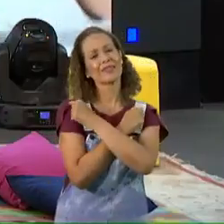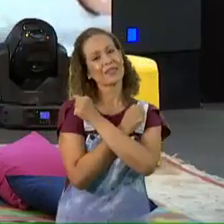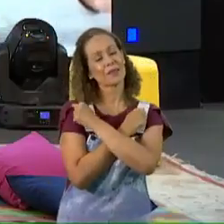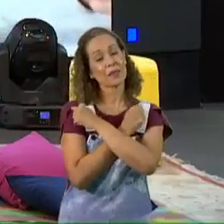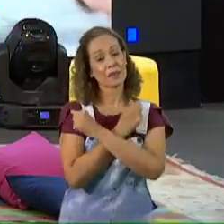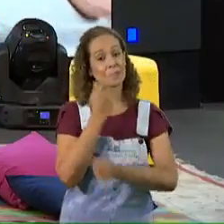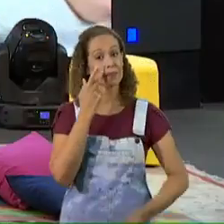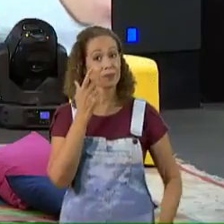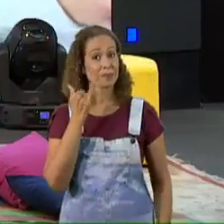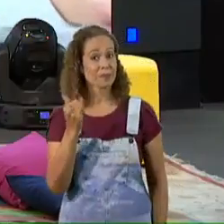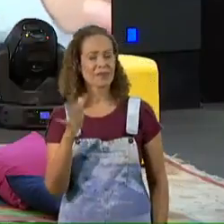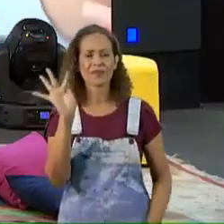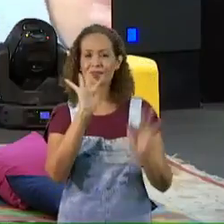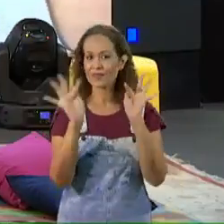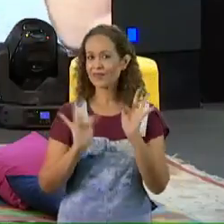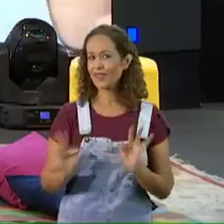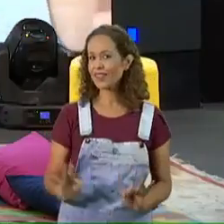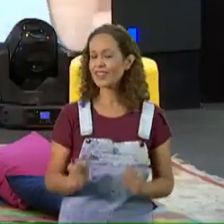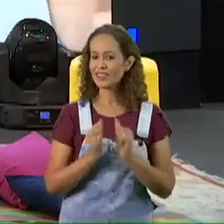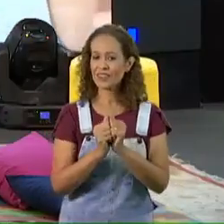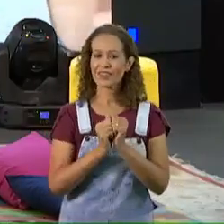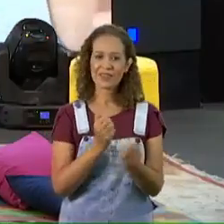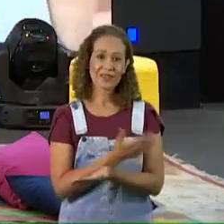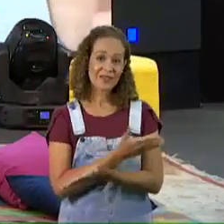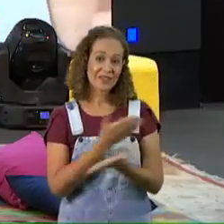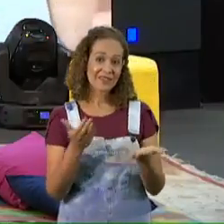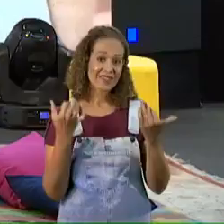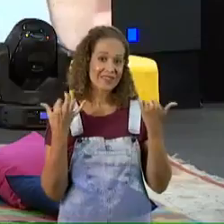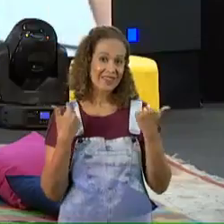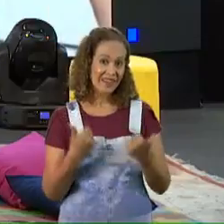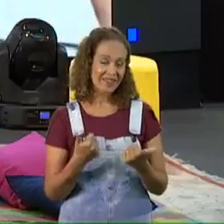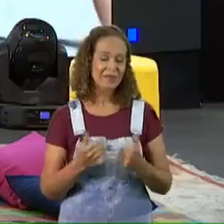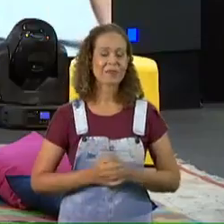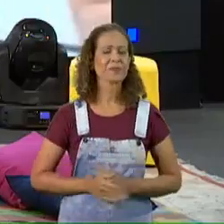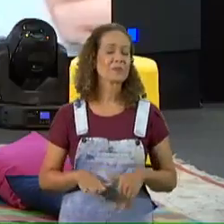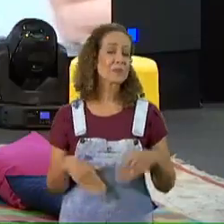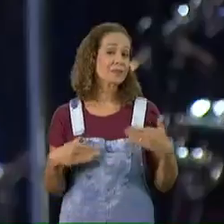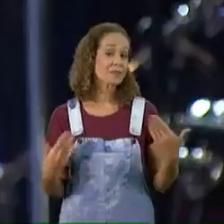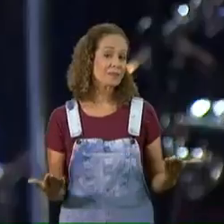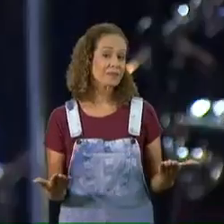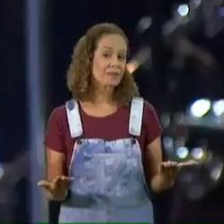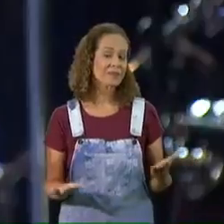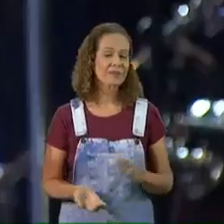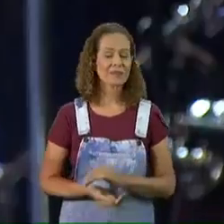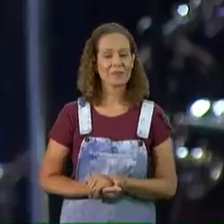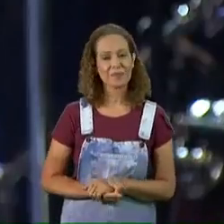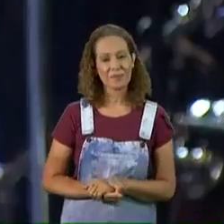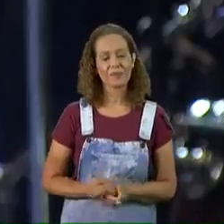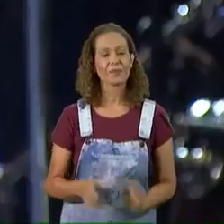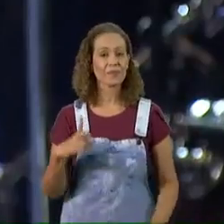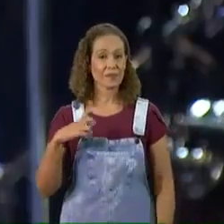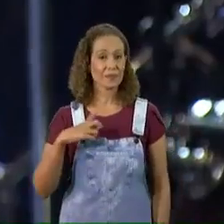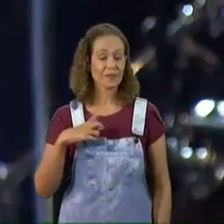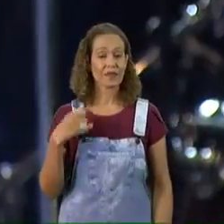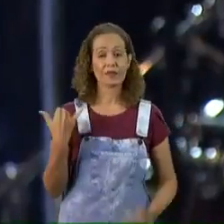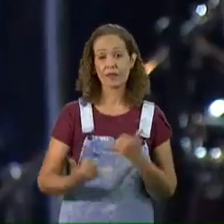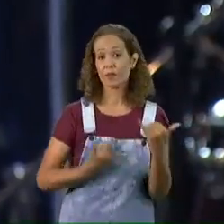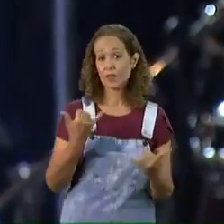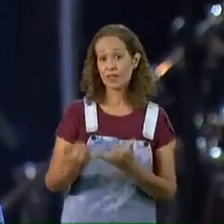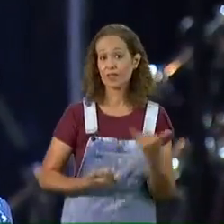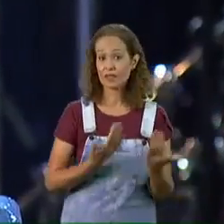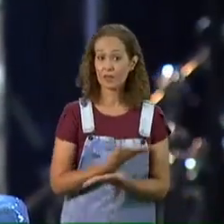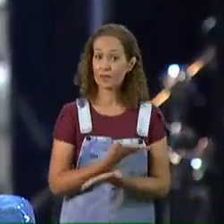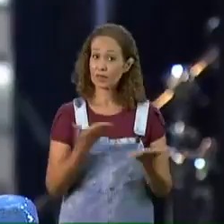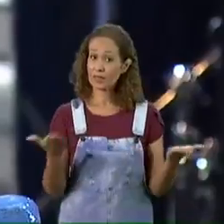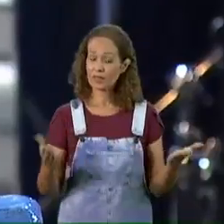Estou muito feliz de receber vocês aqui, combinado? Mas eu tenho uma brincadeira para